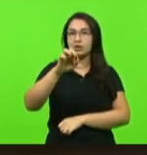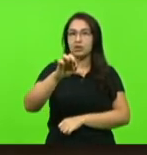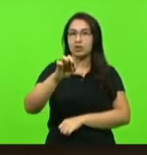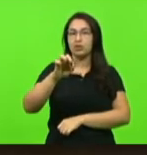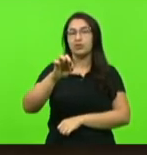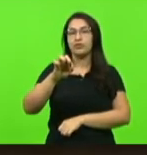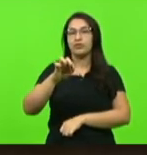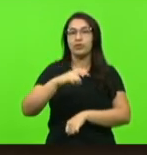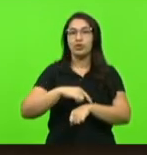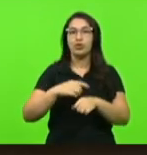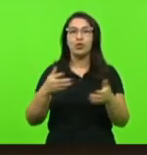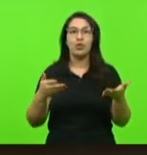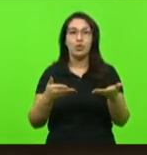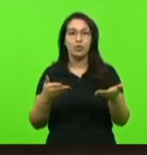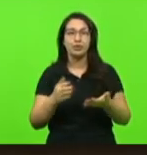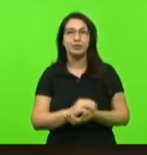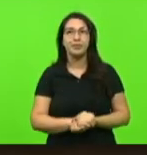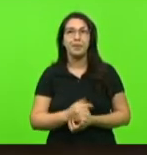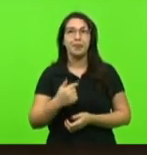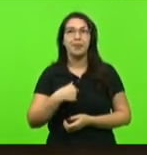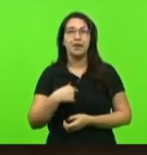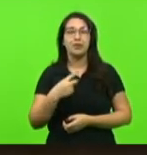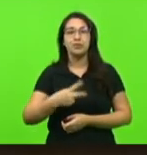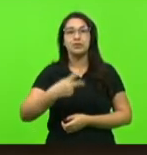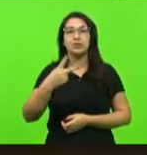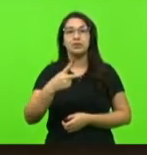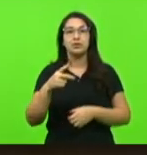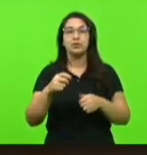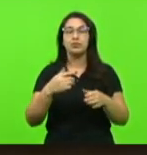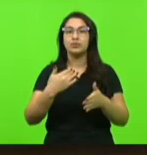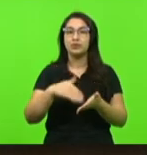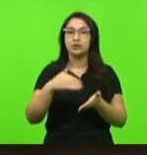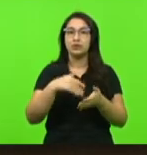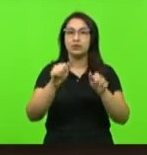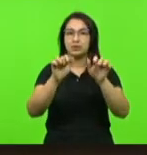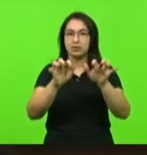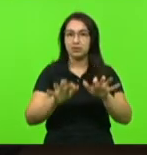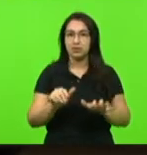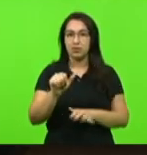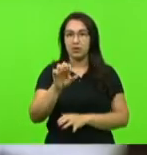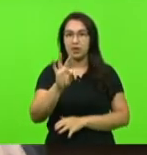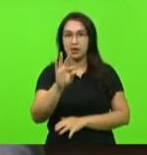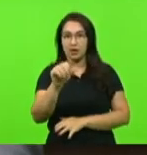constar. Eu, segundo o secretário, lavrei a presente ata.